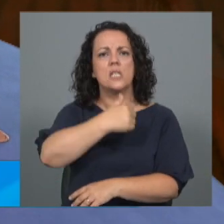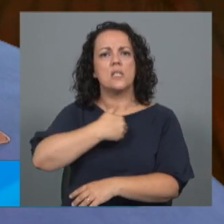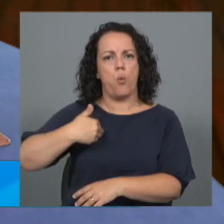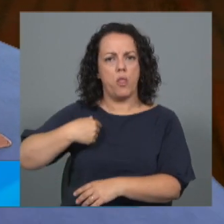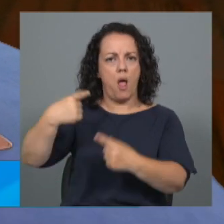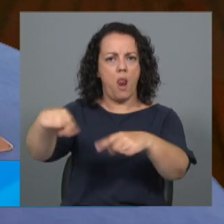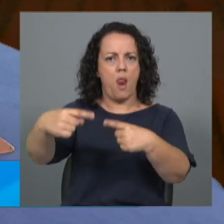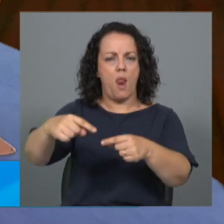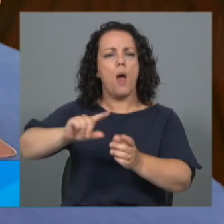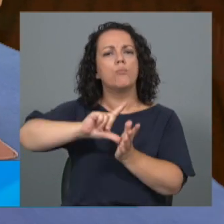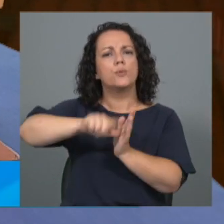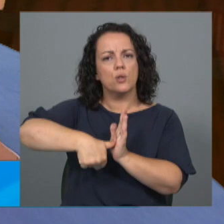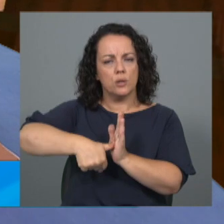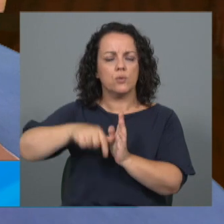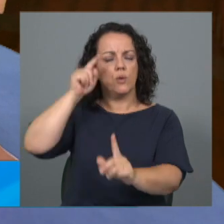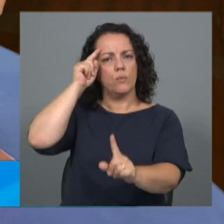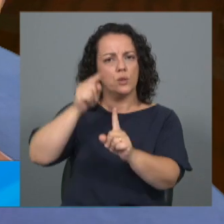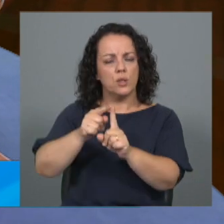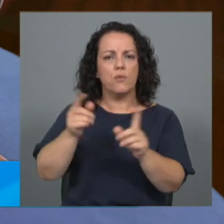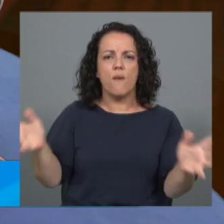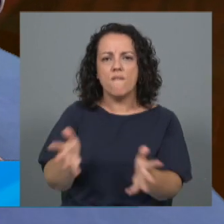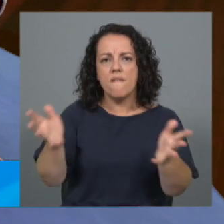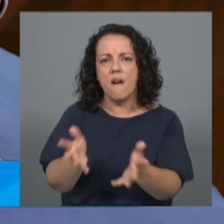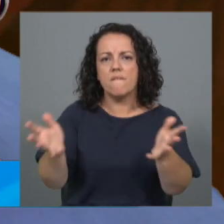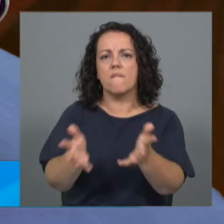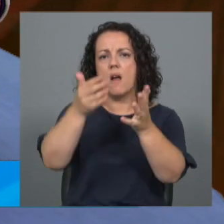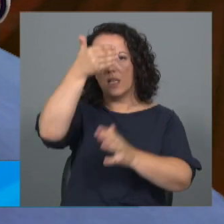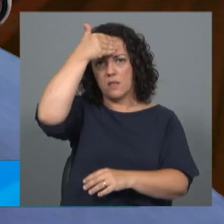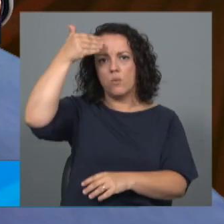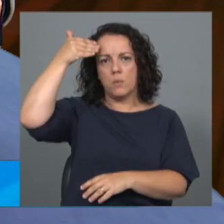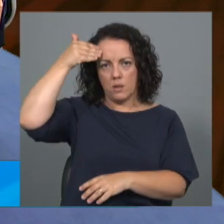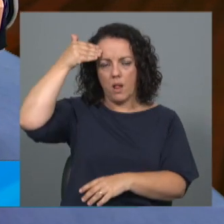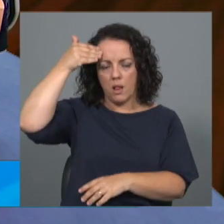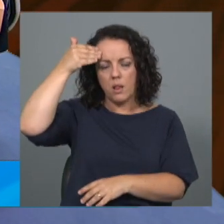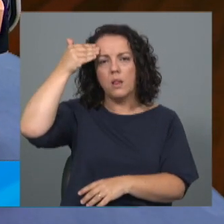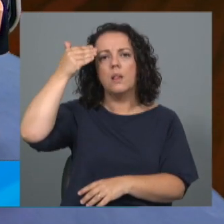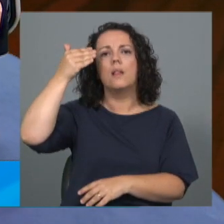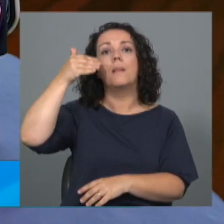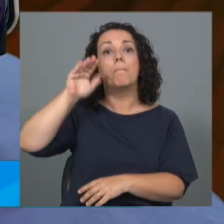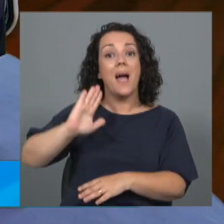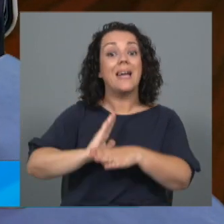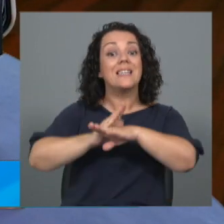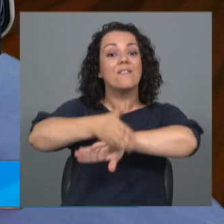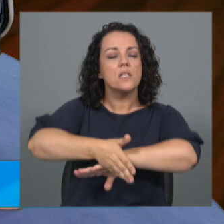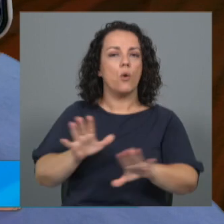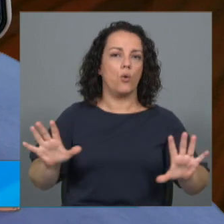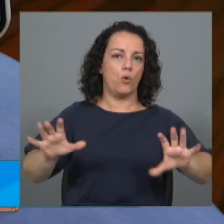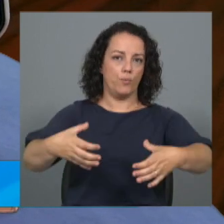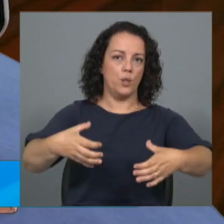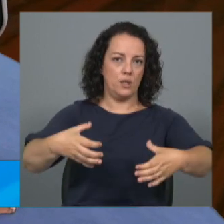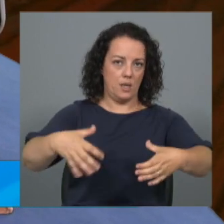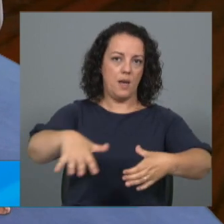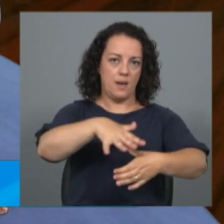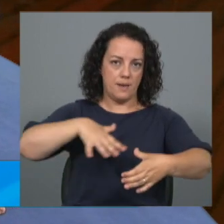projetos para dinamizar a saúde mental e a saúde mental de intervenção comunitária. Acho que é um passo que há